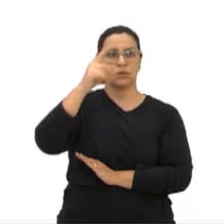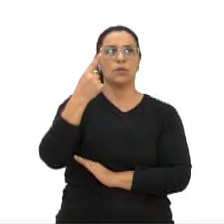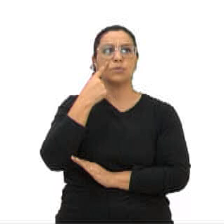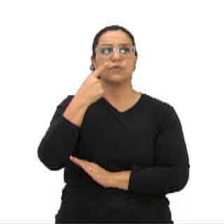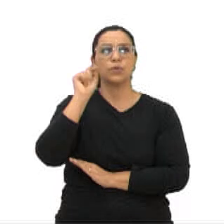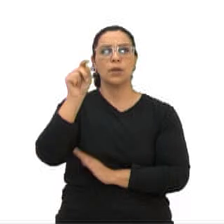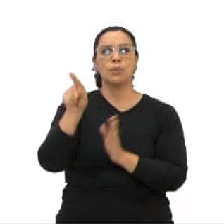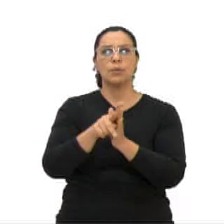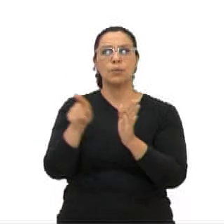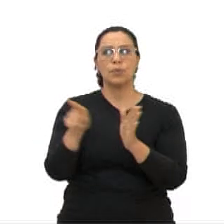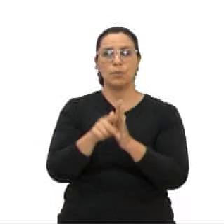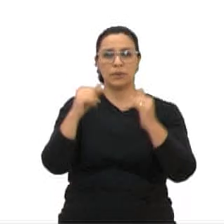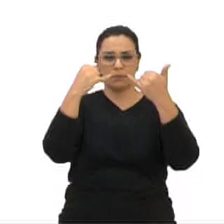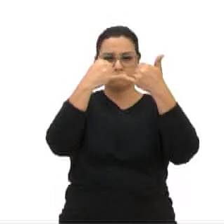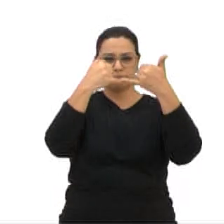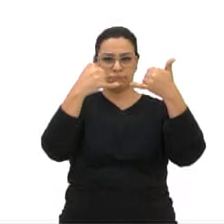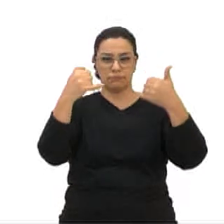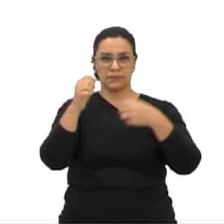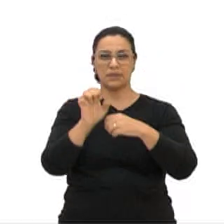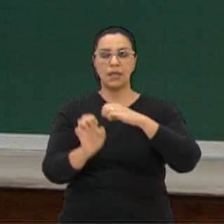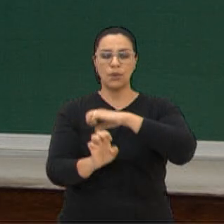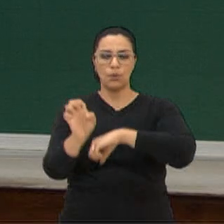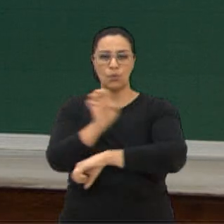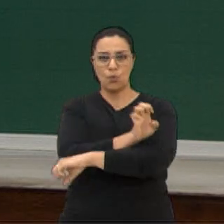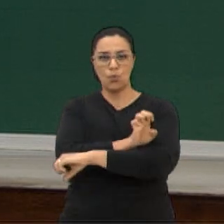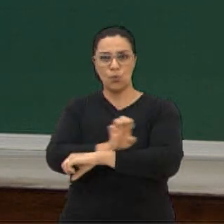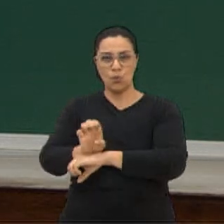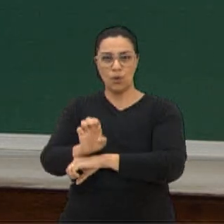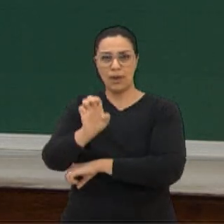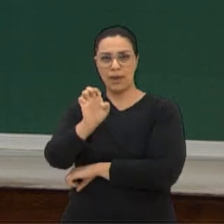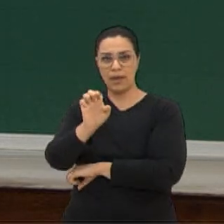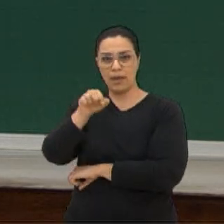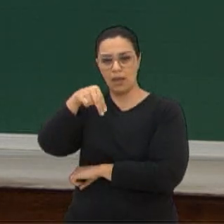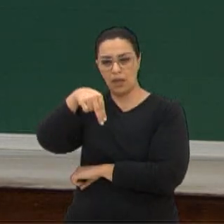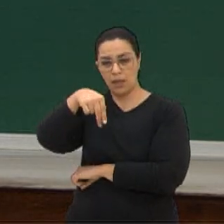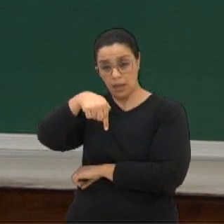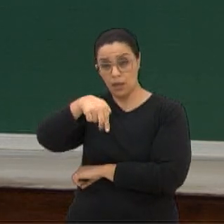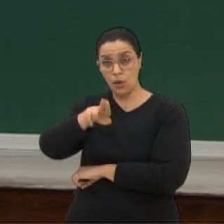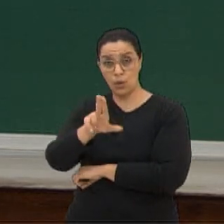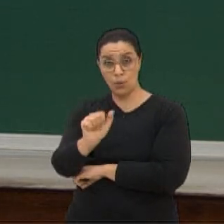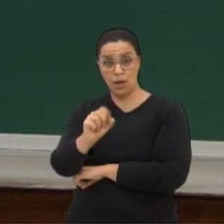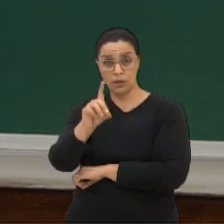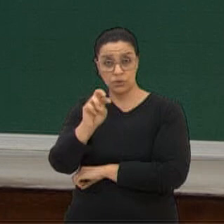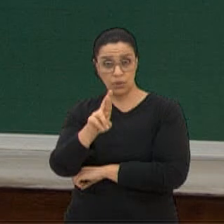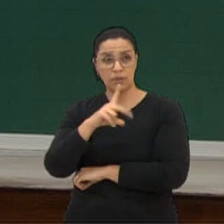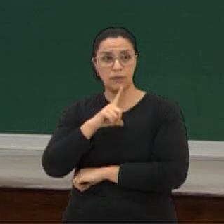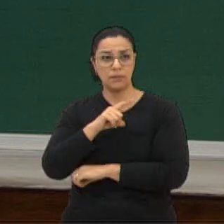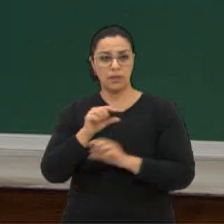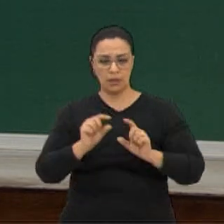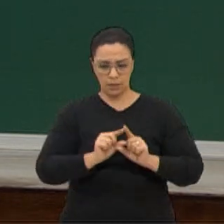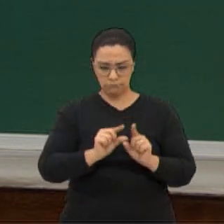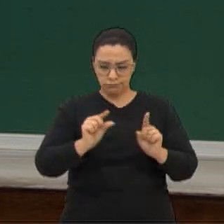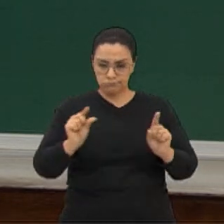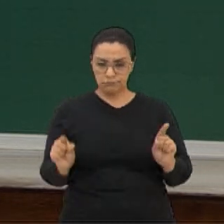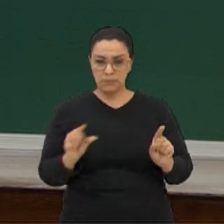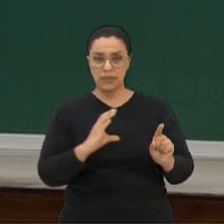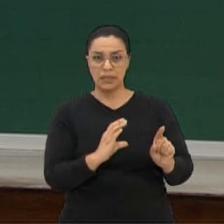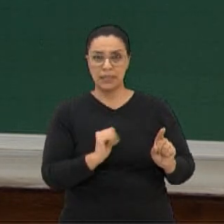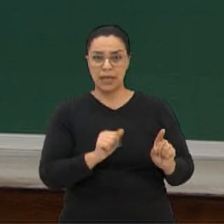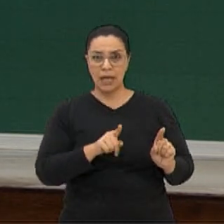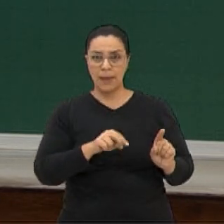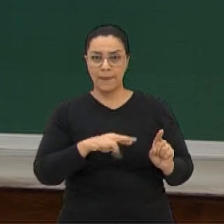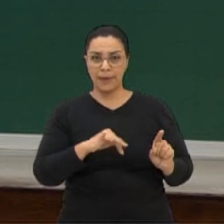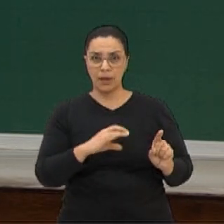vamos encontrar a linha do Equador. Ó. A linha do Equador ela está indicada aqui. E aí nós temos aqui o Trópico de Capricórnio,